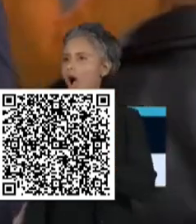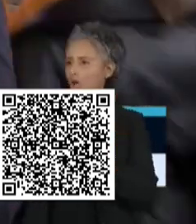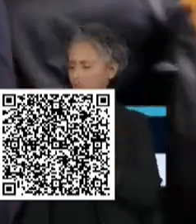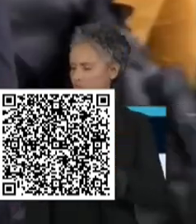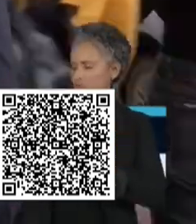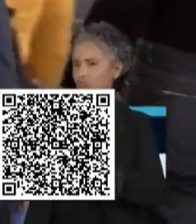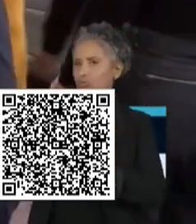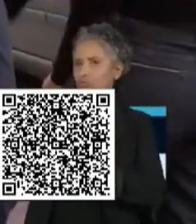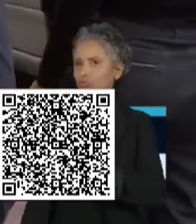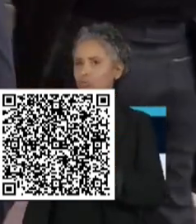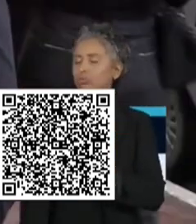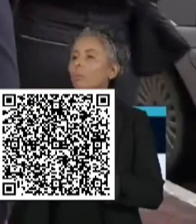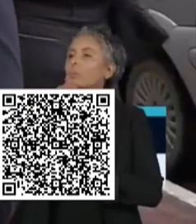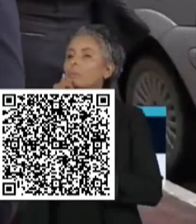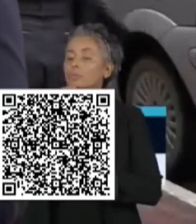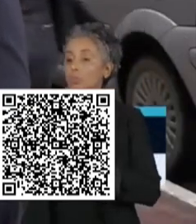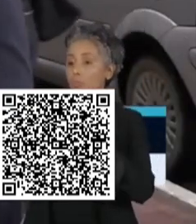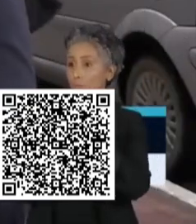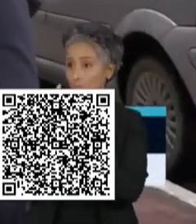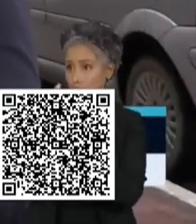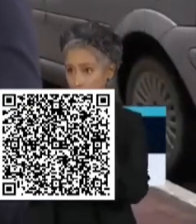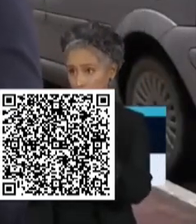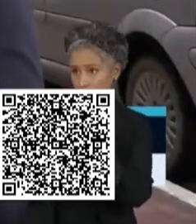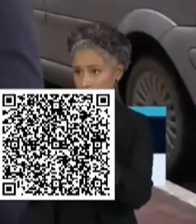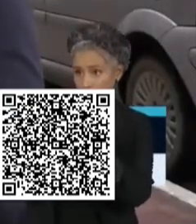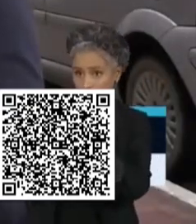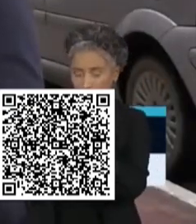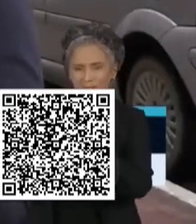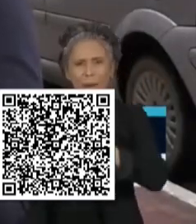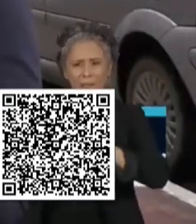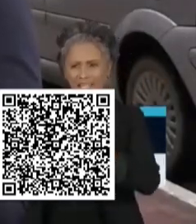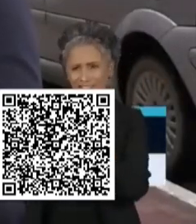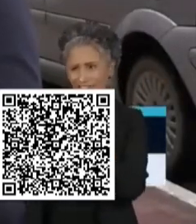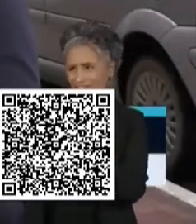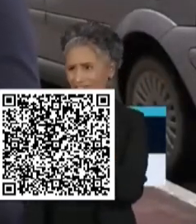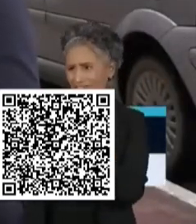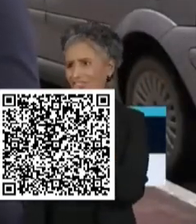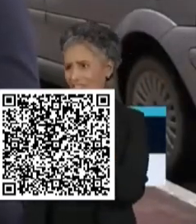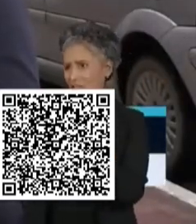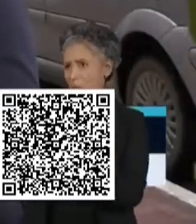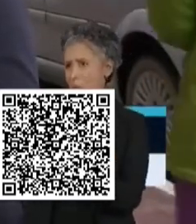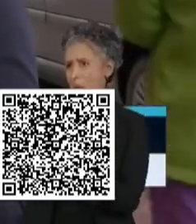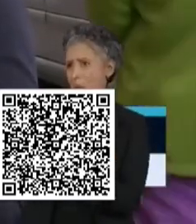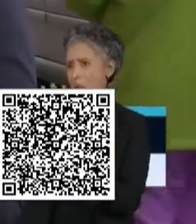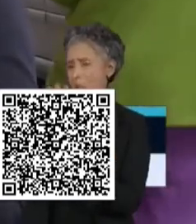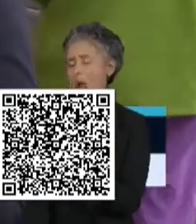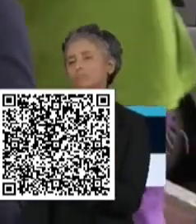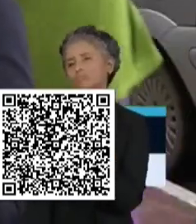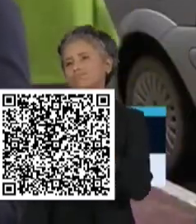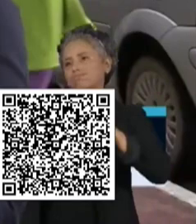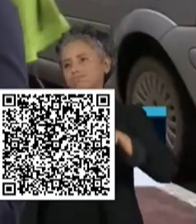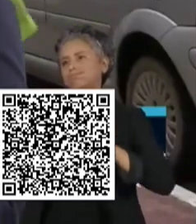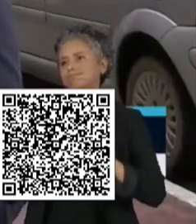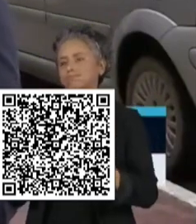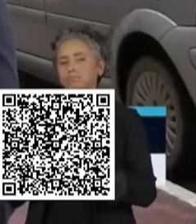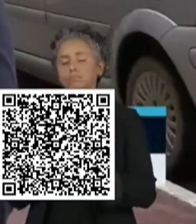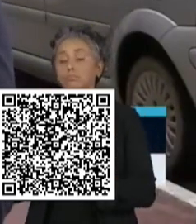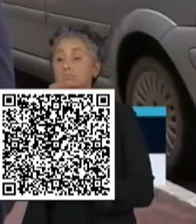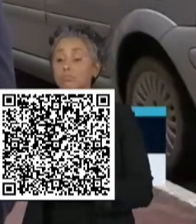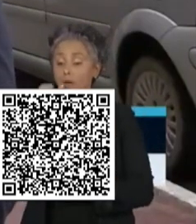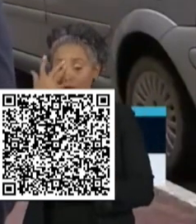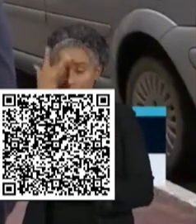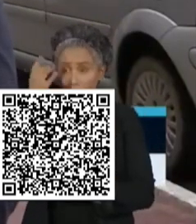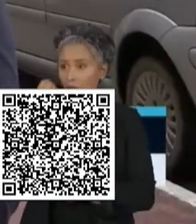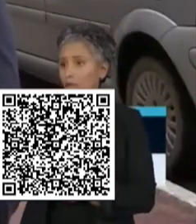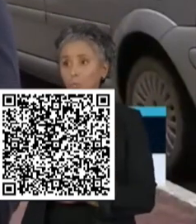longo prazo, como financiamento de um imóvel. Mas o endividamento em excesso pode levar a inadimplência, que acontece quando a pessoa não